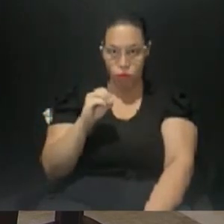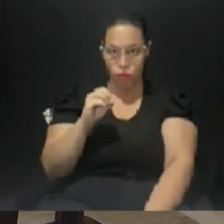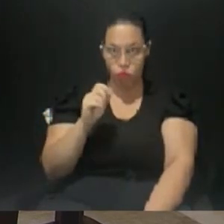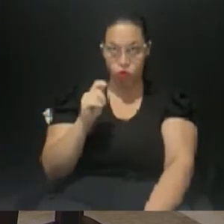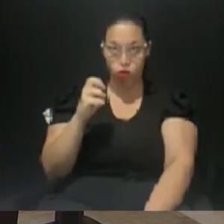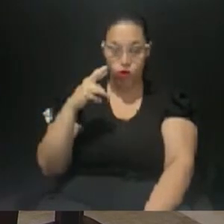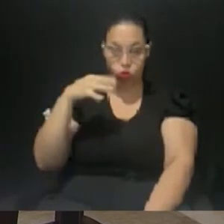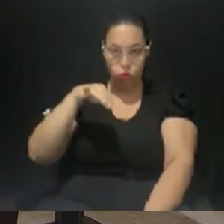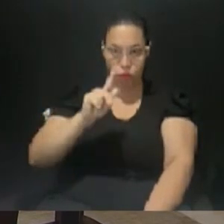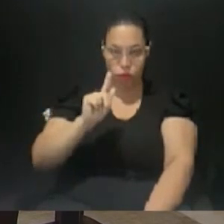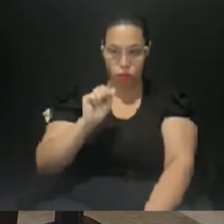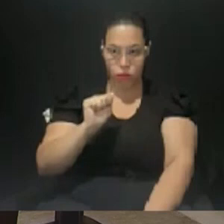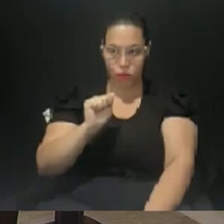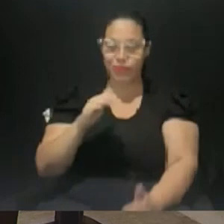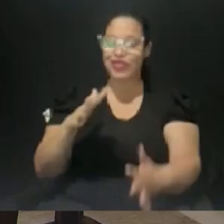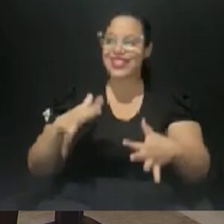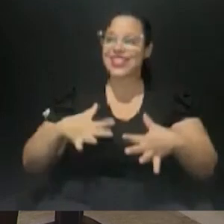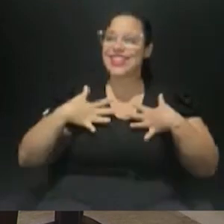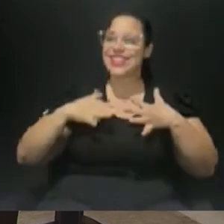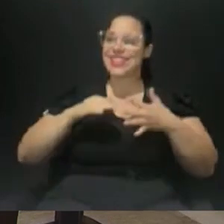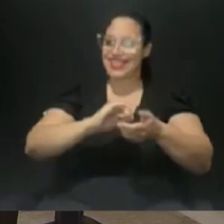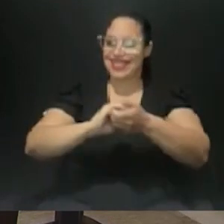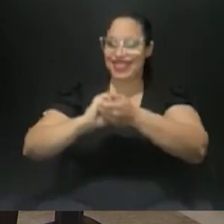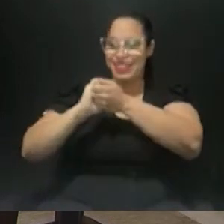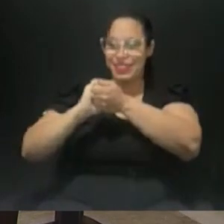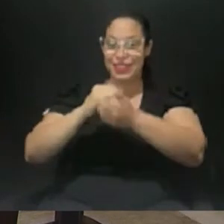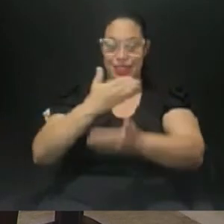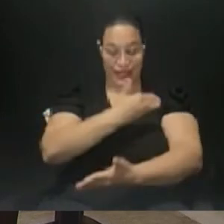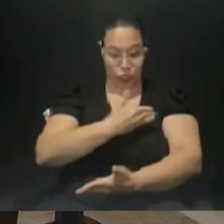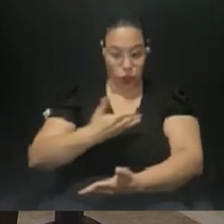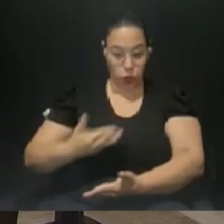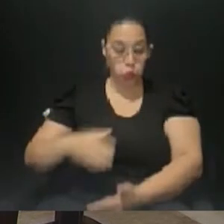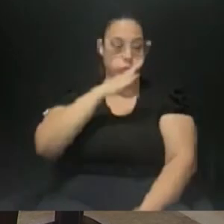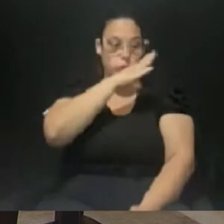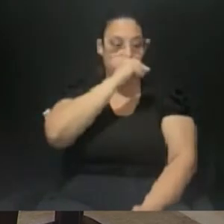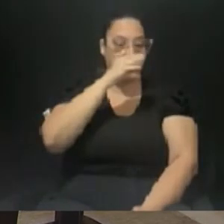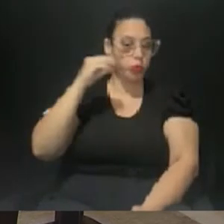uma alegria tê-los aqui. Cumprimentar todos os funcionários aqui do Faca.